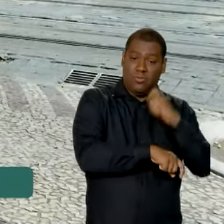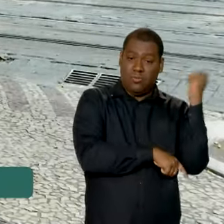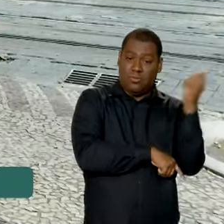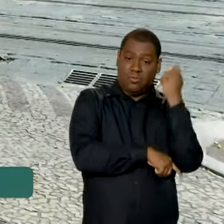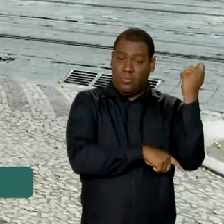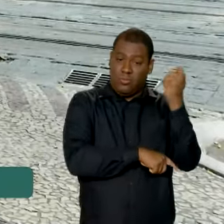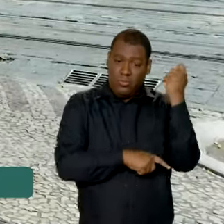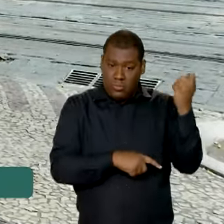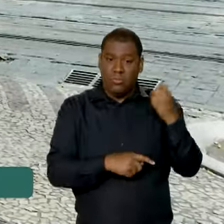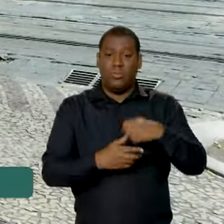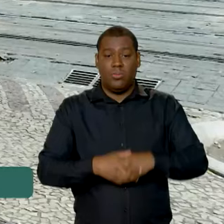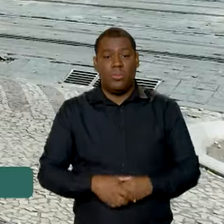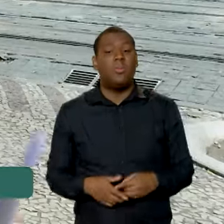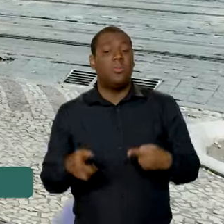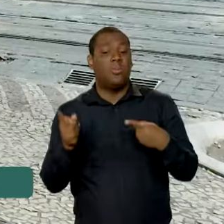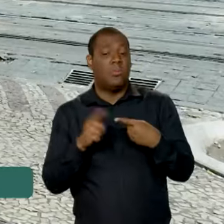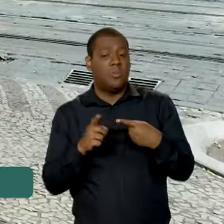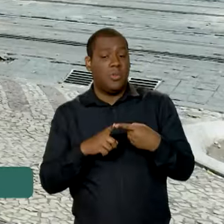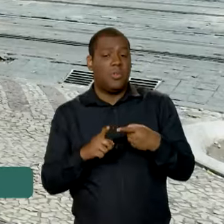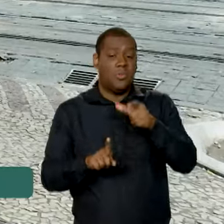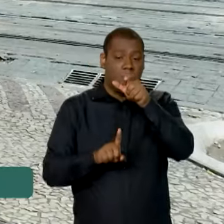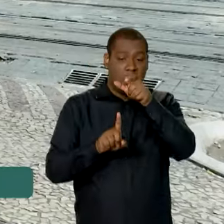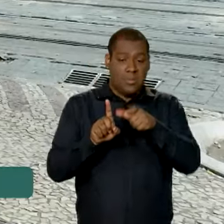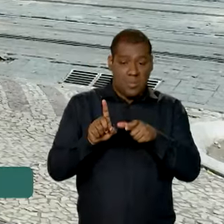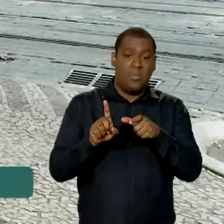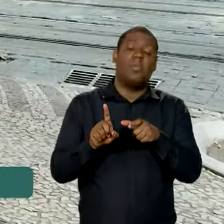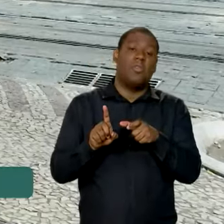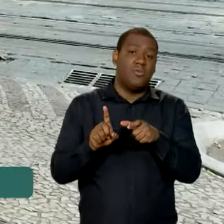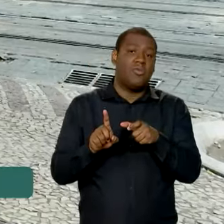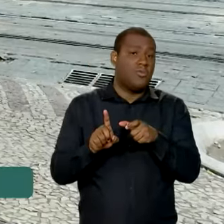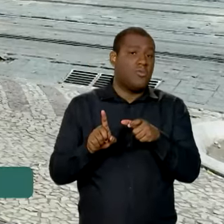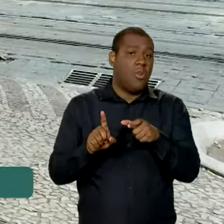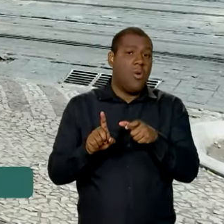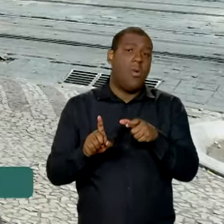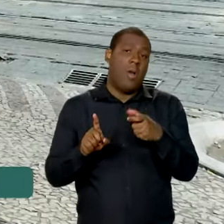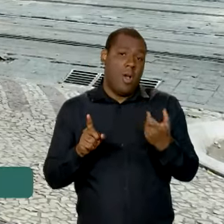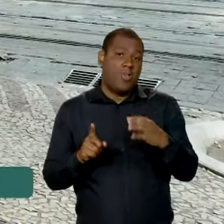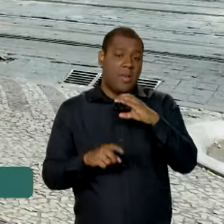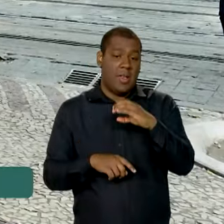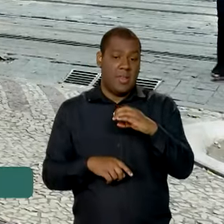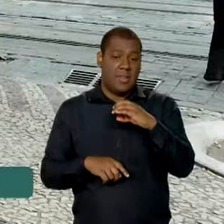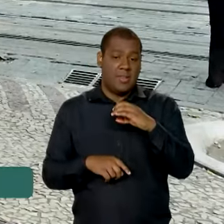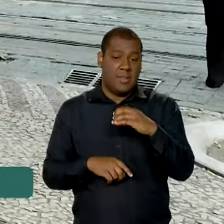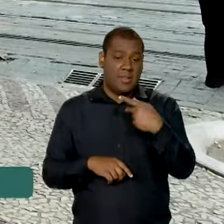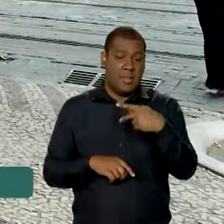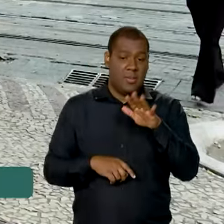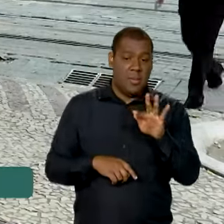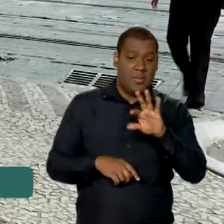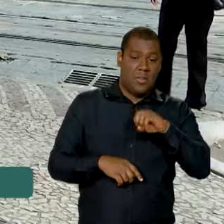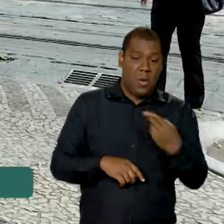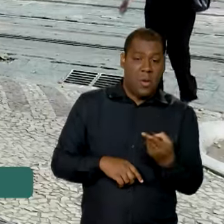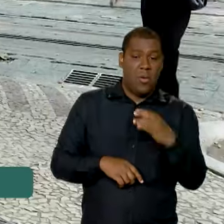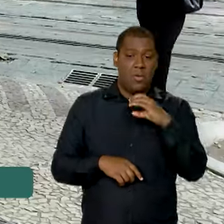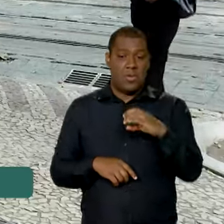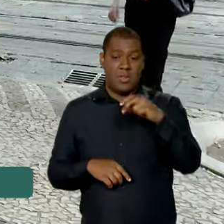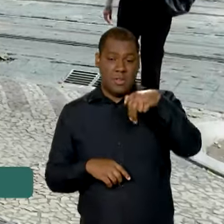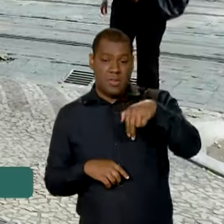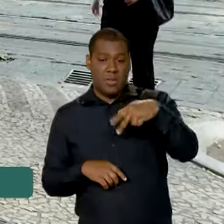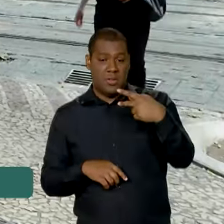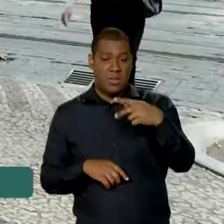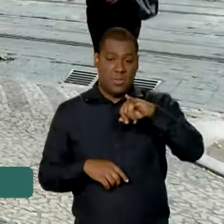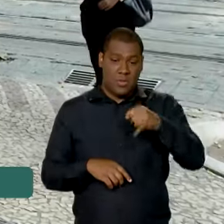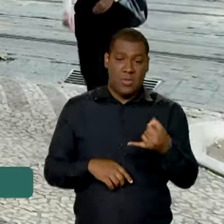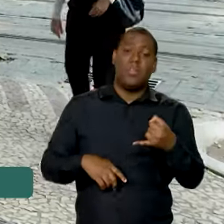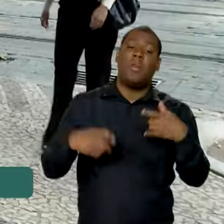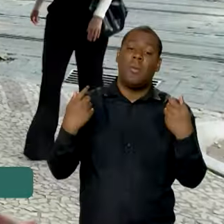primeiro lugar, o doador, seja pessoa física ou pessoa jurídica, deve levar esse bem para uma transportadora. Pode